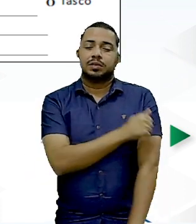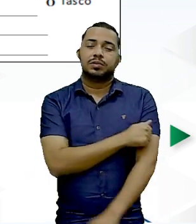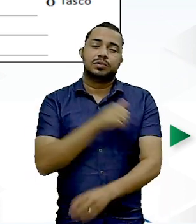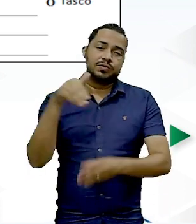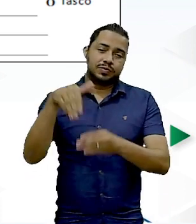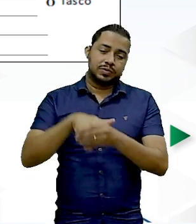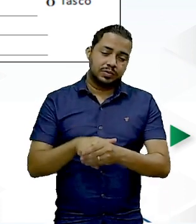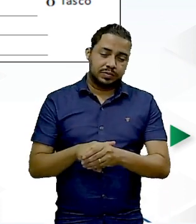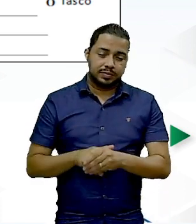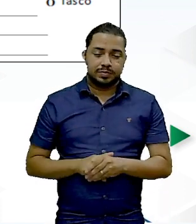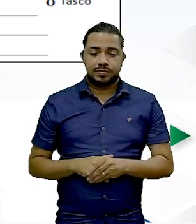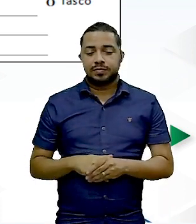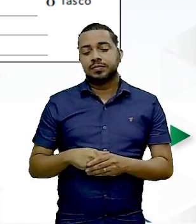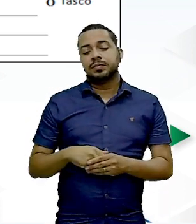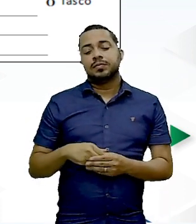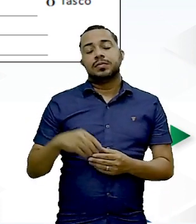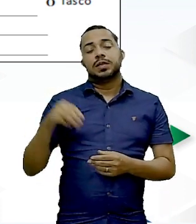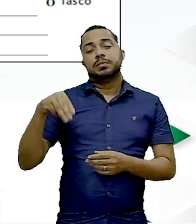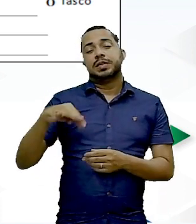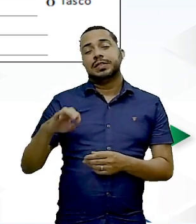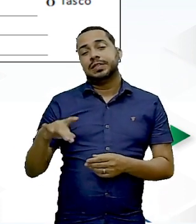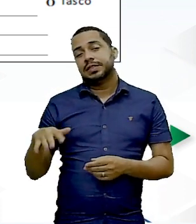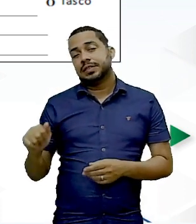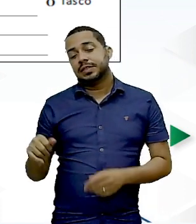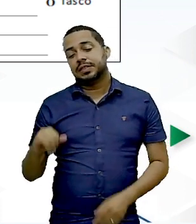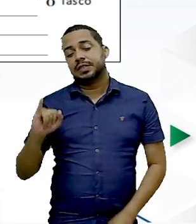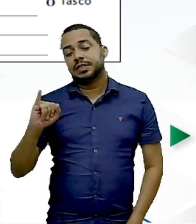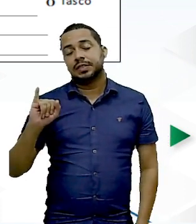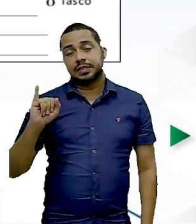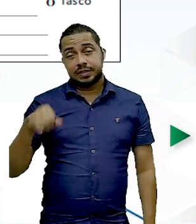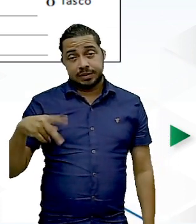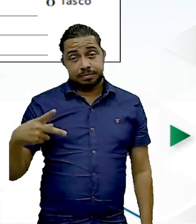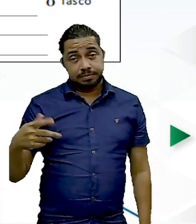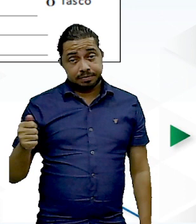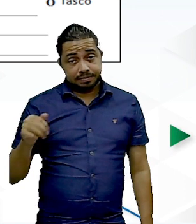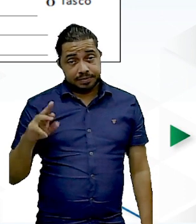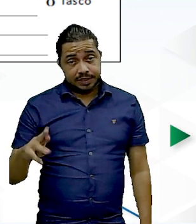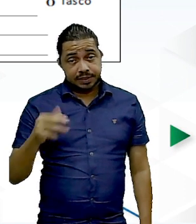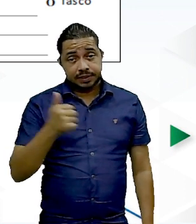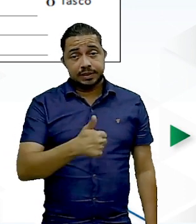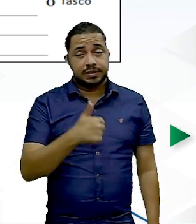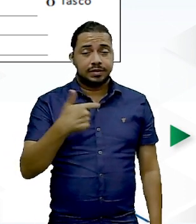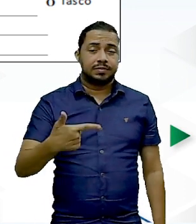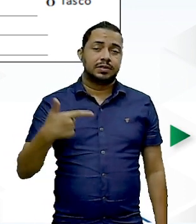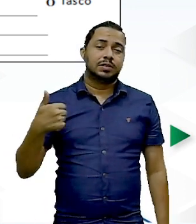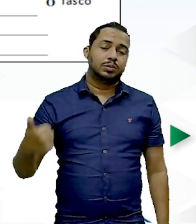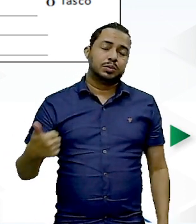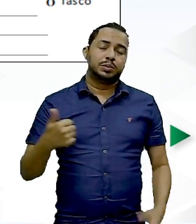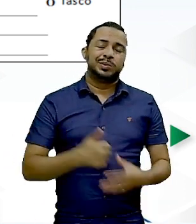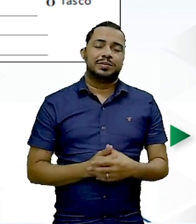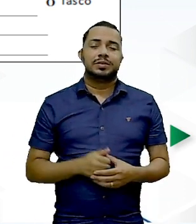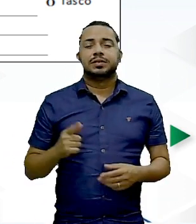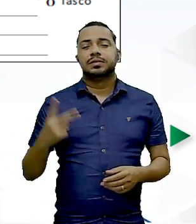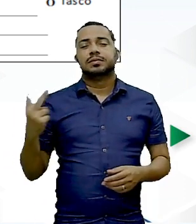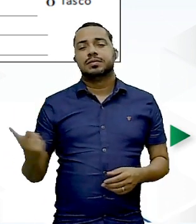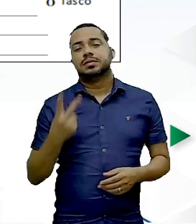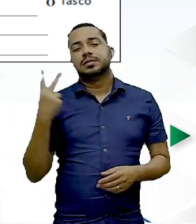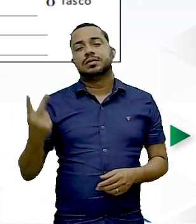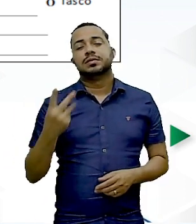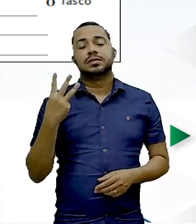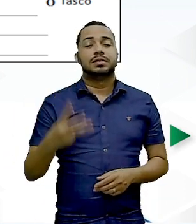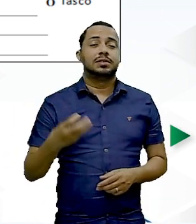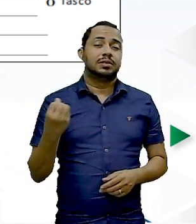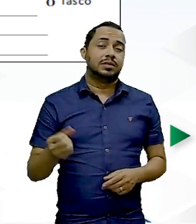nele. A mediana é ímpar, deu 121, porque a gente somou assim, ó. Esses valores, 36